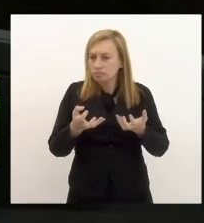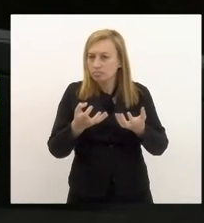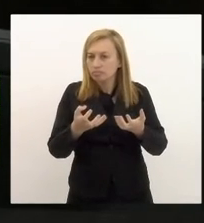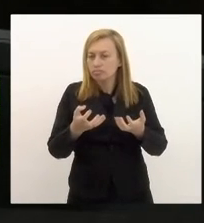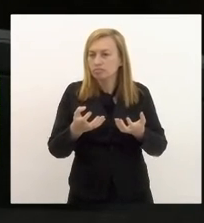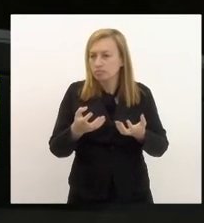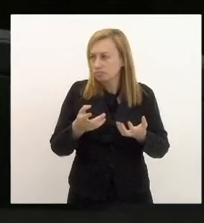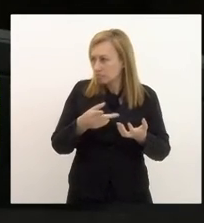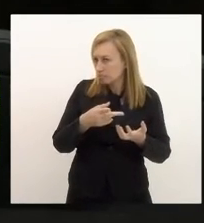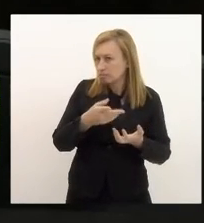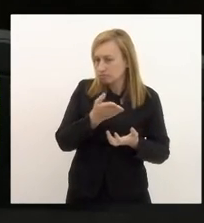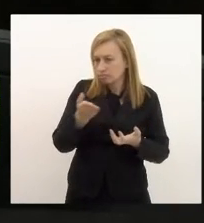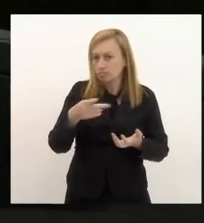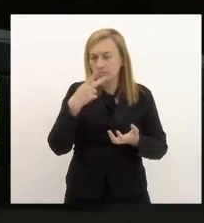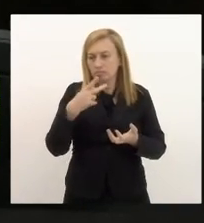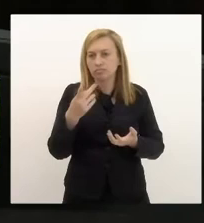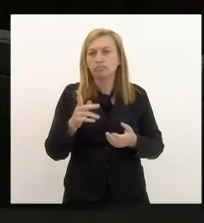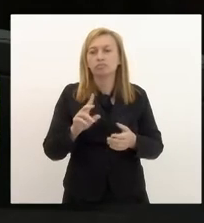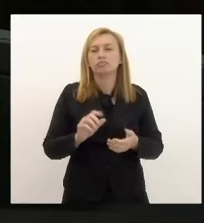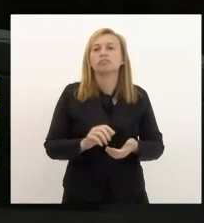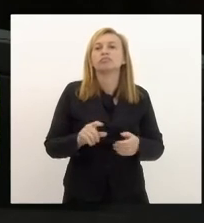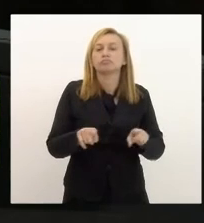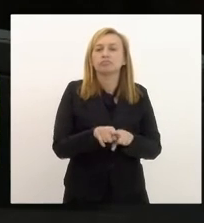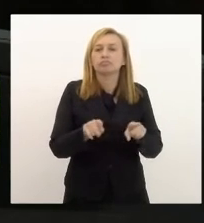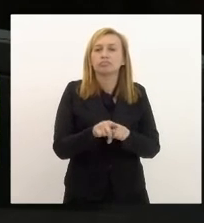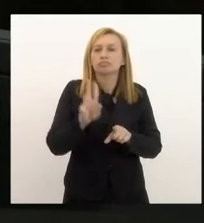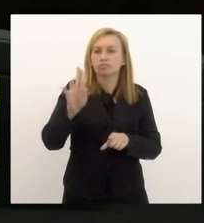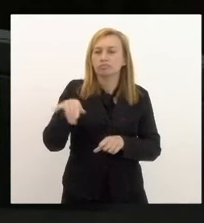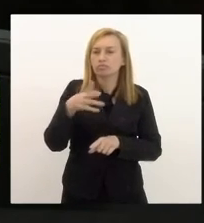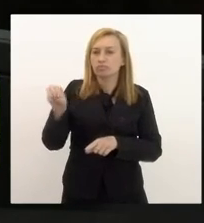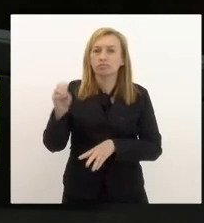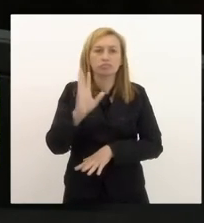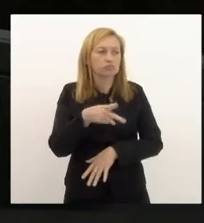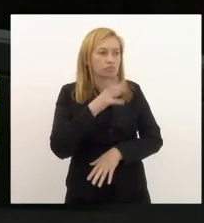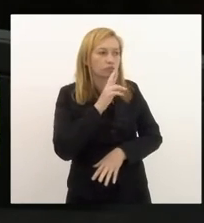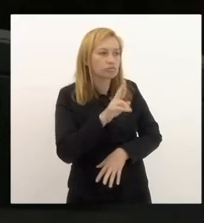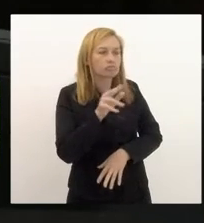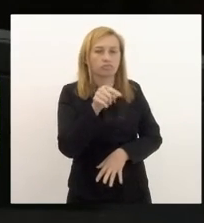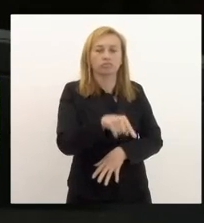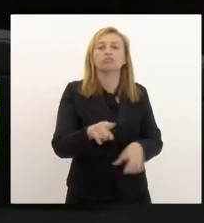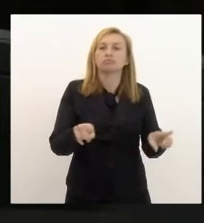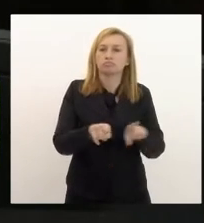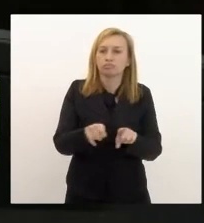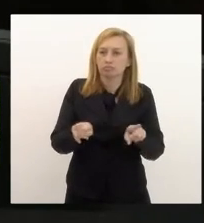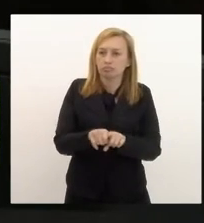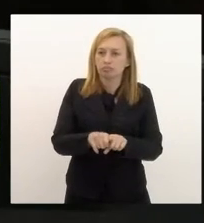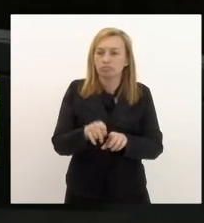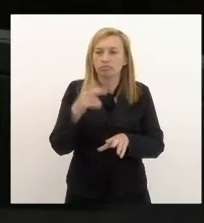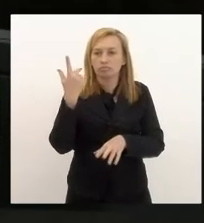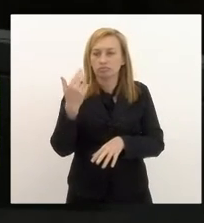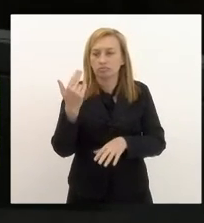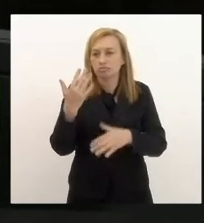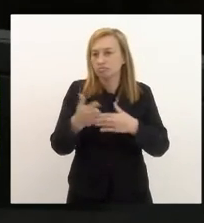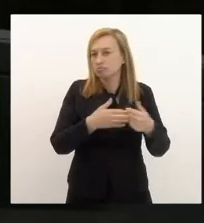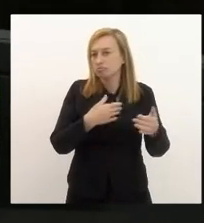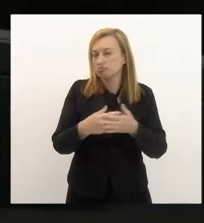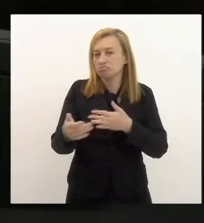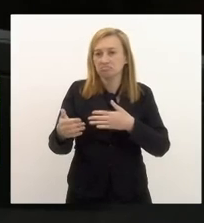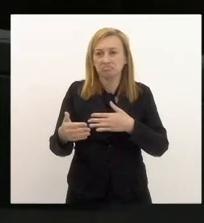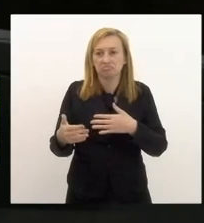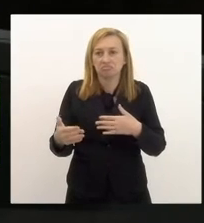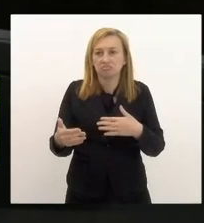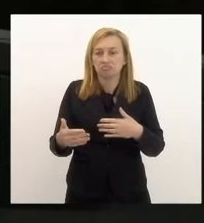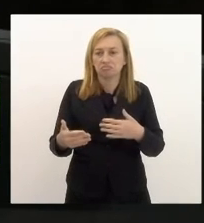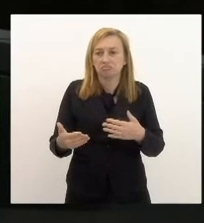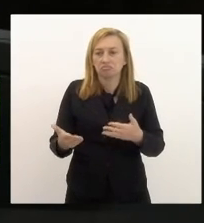tinha sido e tal e as contas garantias da União que eu já respondi aqui também que são naturais em qualquer processo de